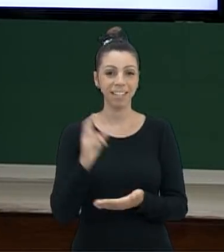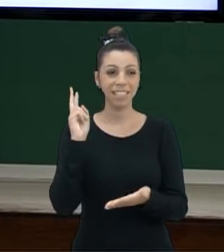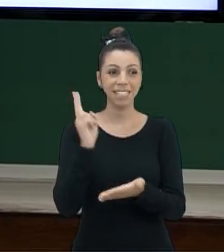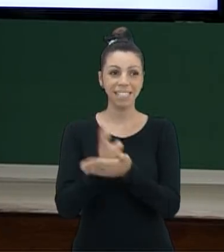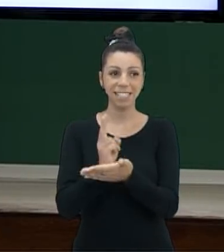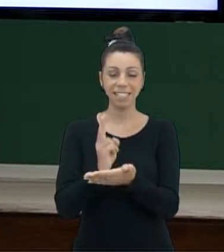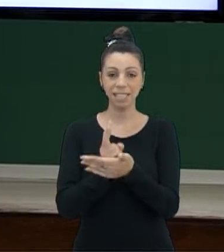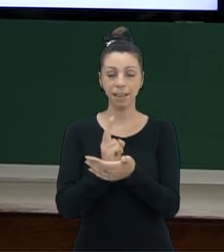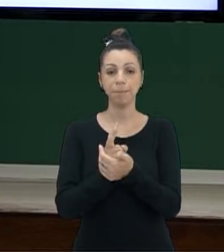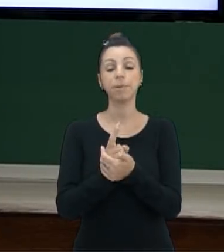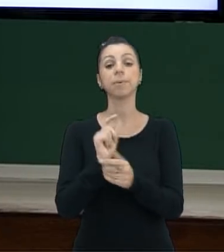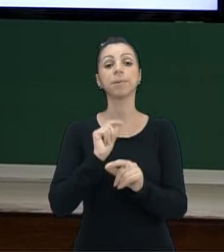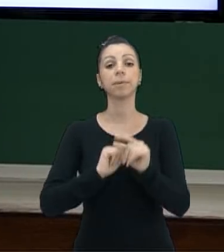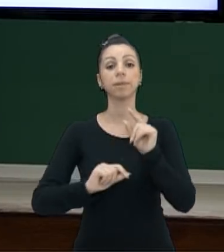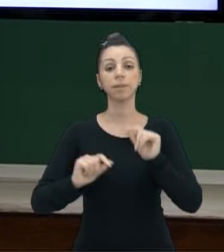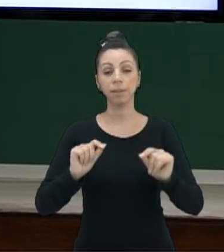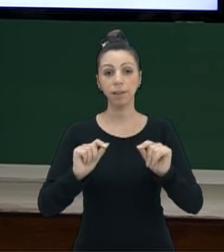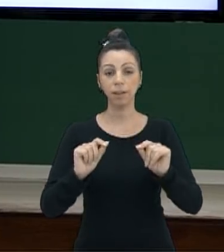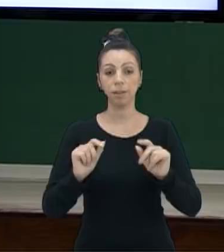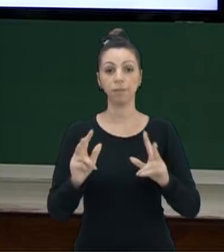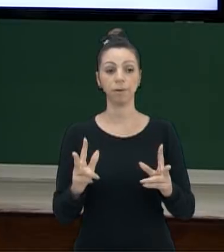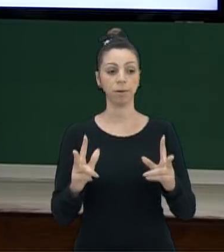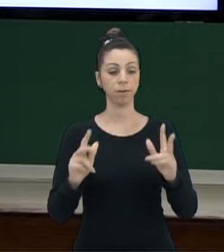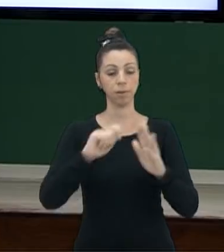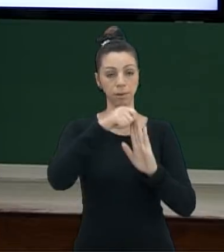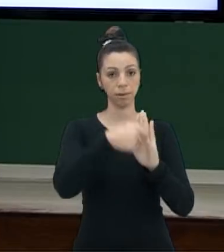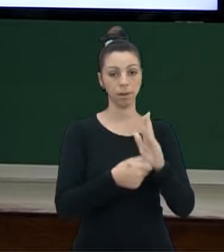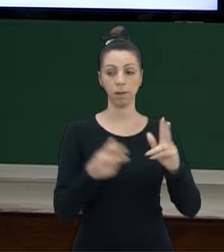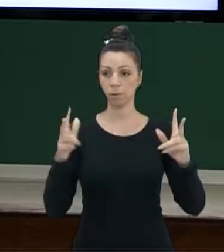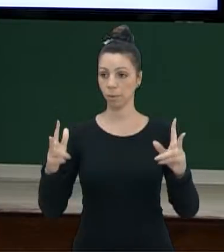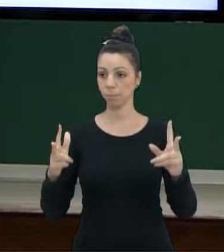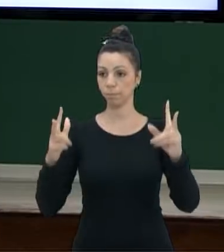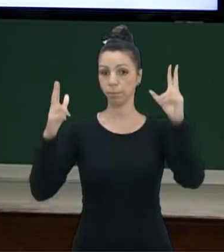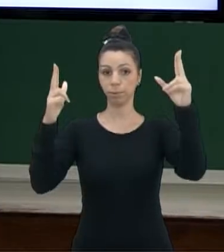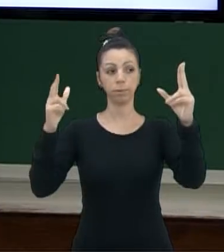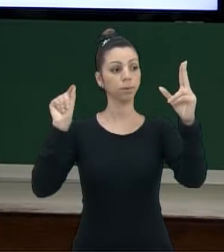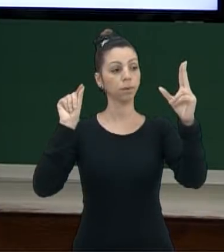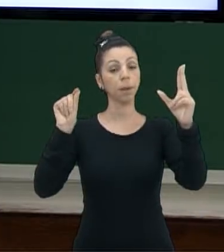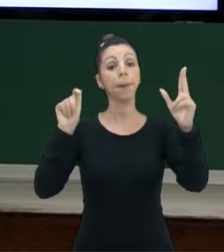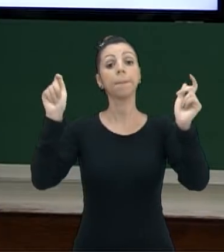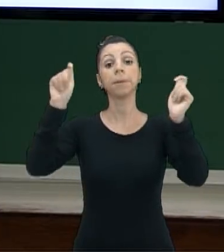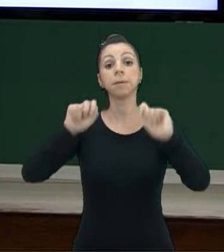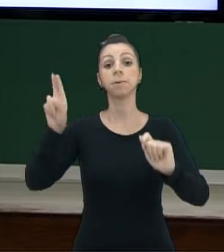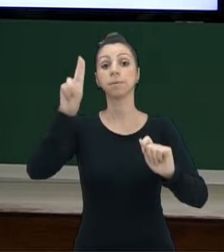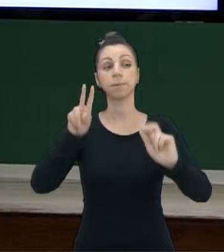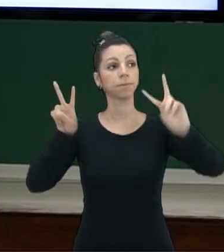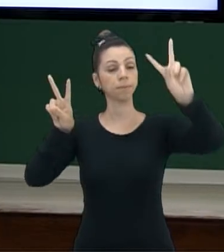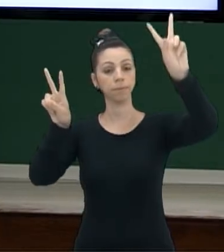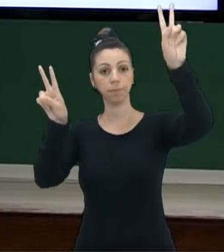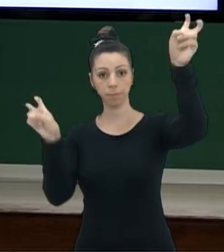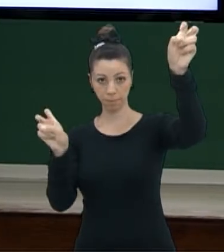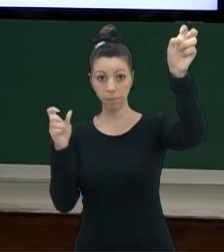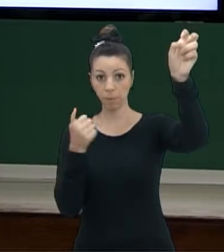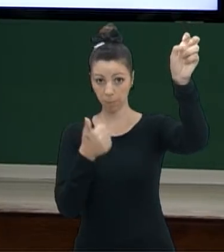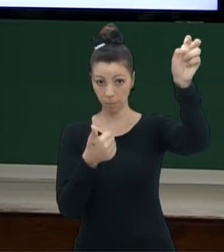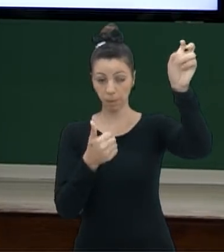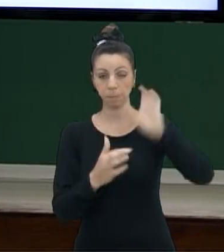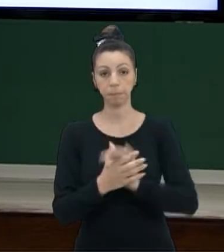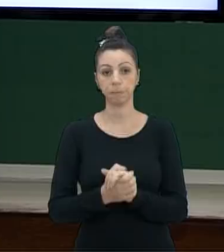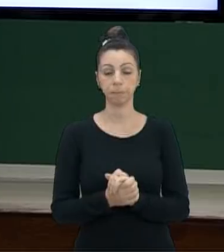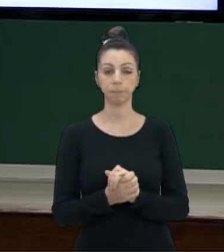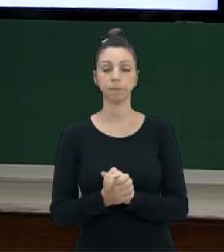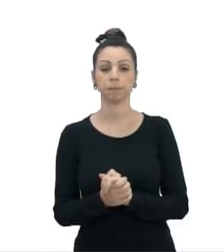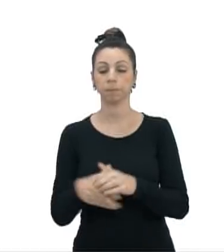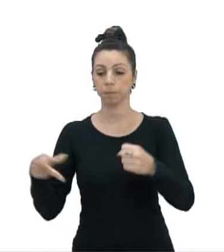eu vou pegar um texto, tenho que usar as aspas duplas aqui e aqui, tudo bem? Então lá, qual que é o